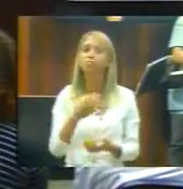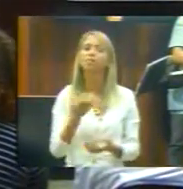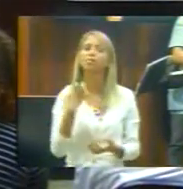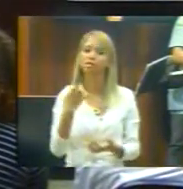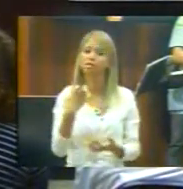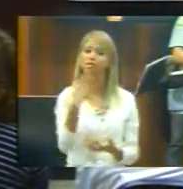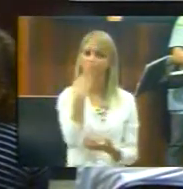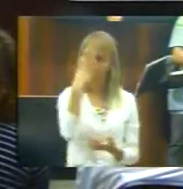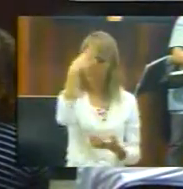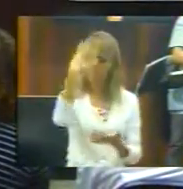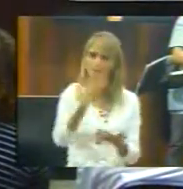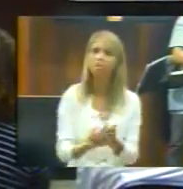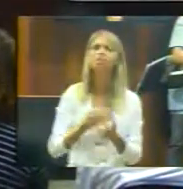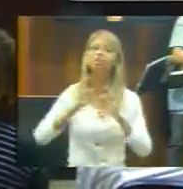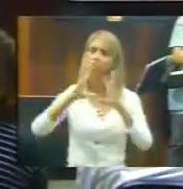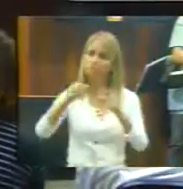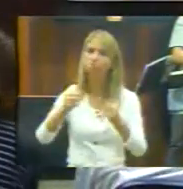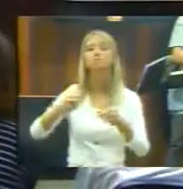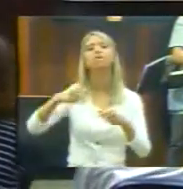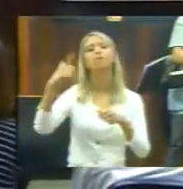foi concedido.